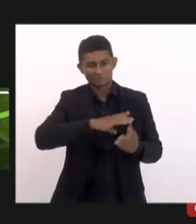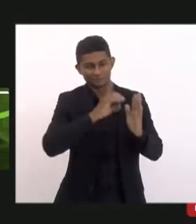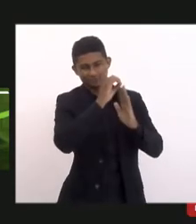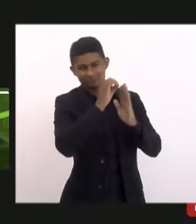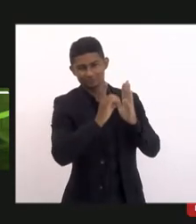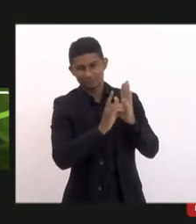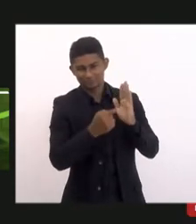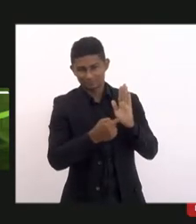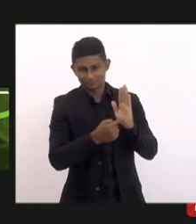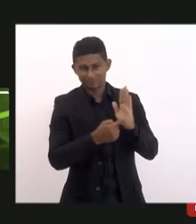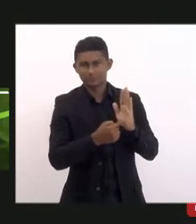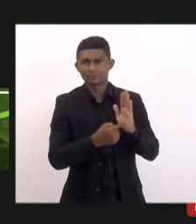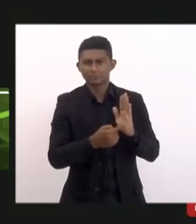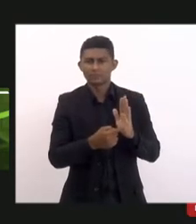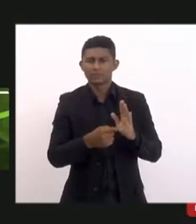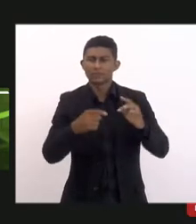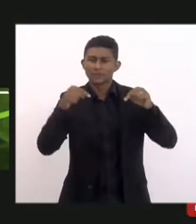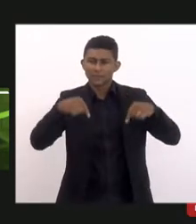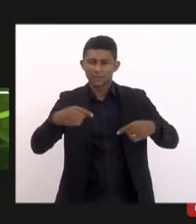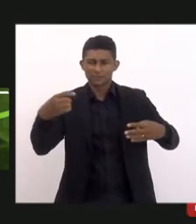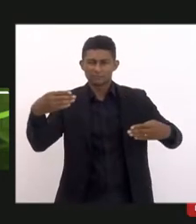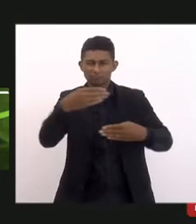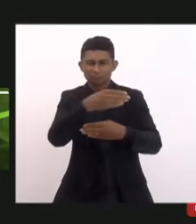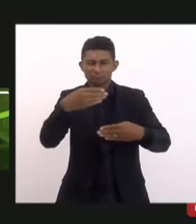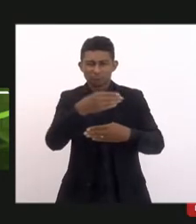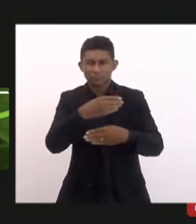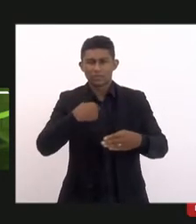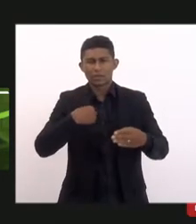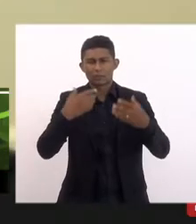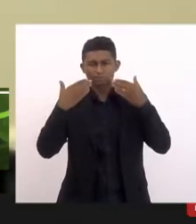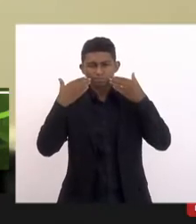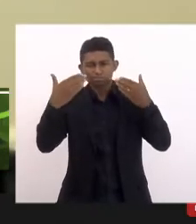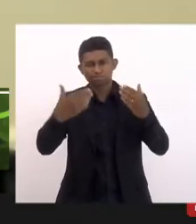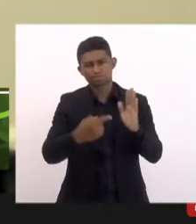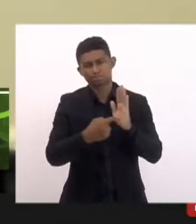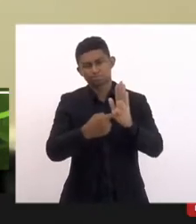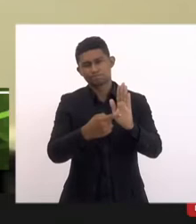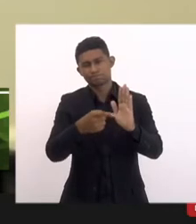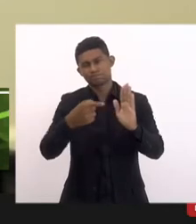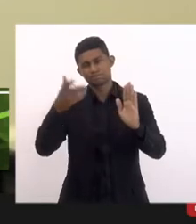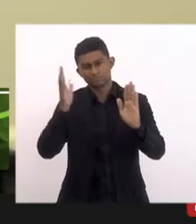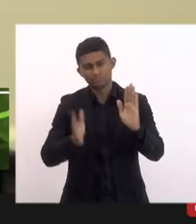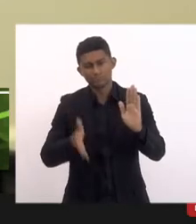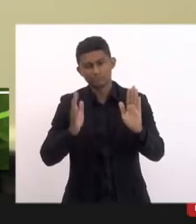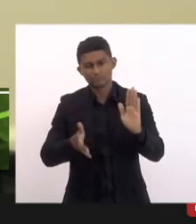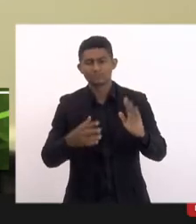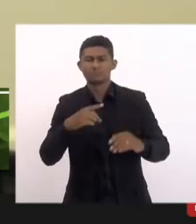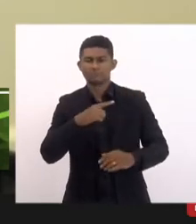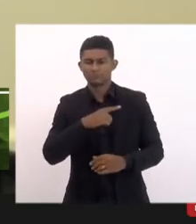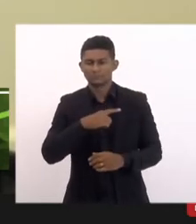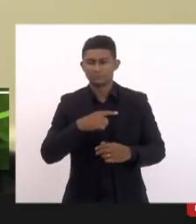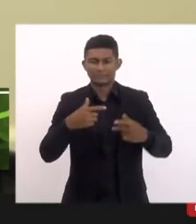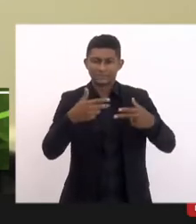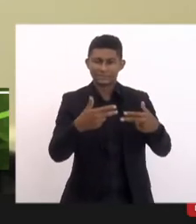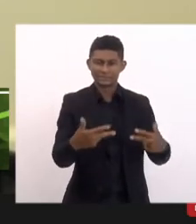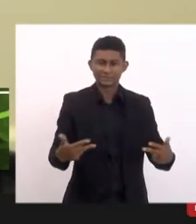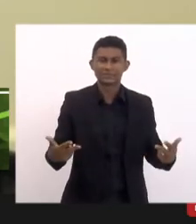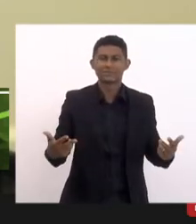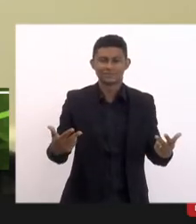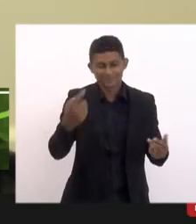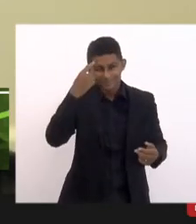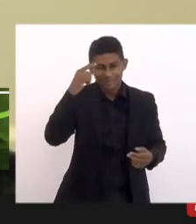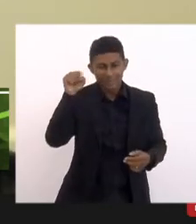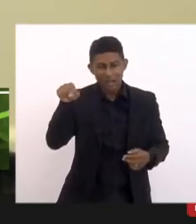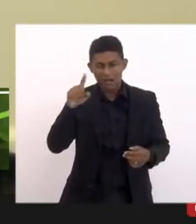abordou bastante esses itens. Então, tem uma série de elementos que foram atribuídos na